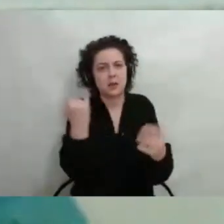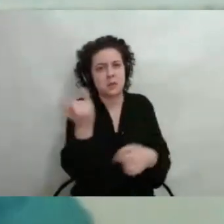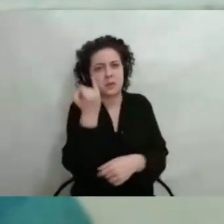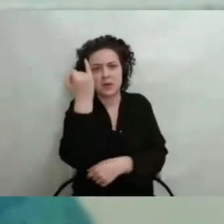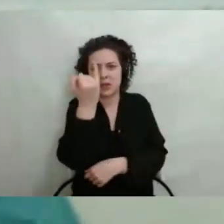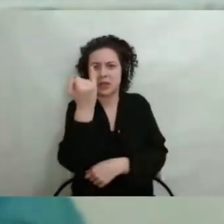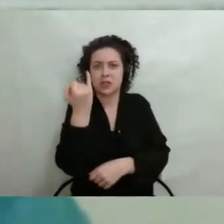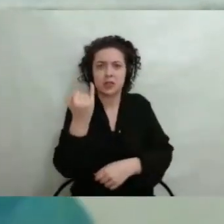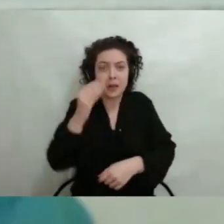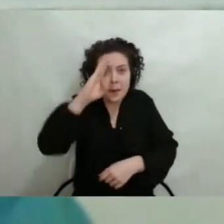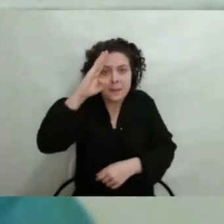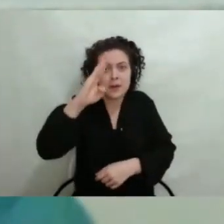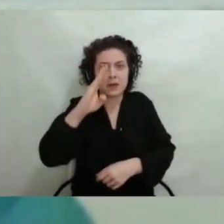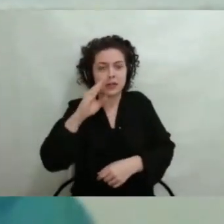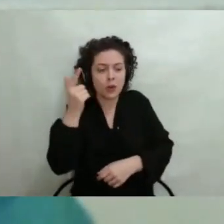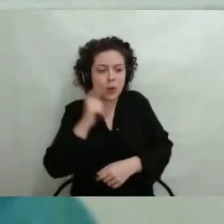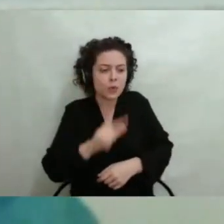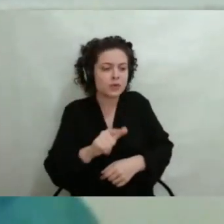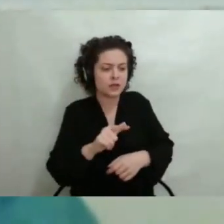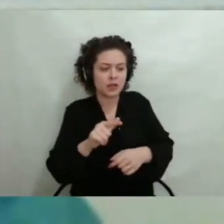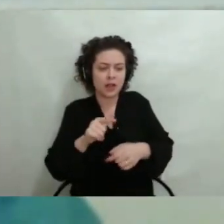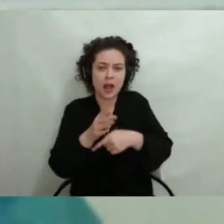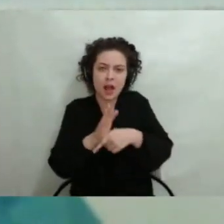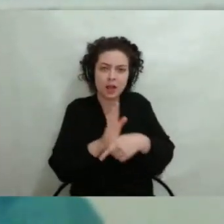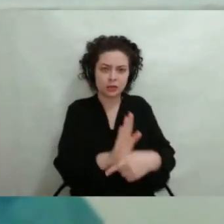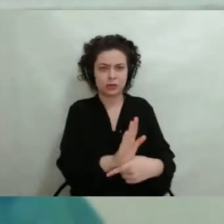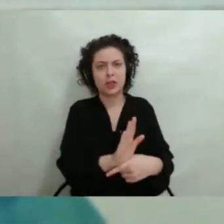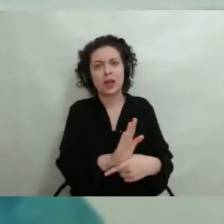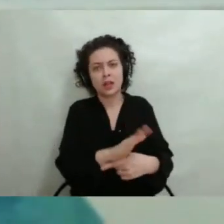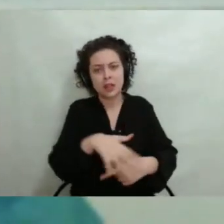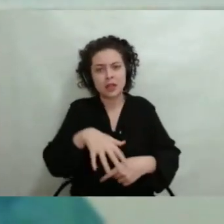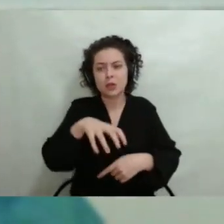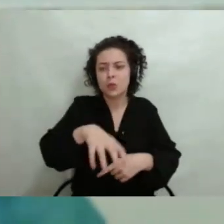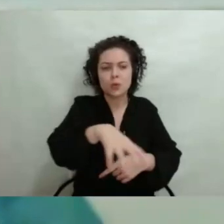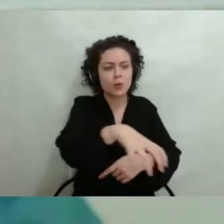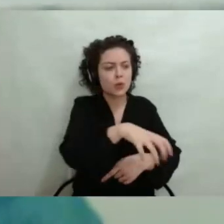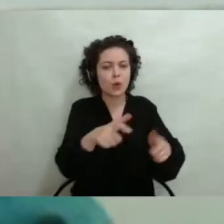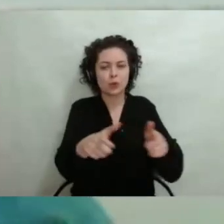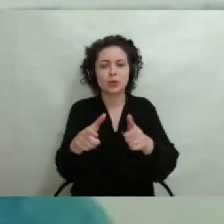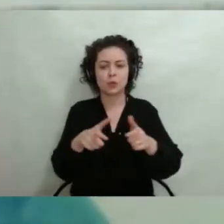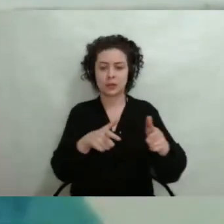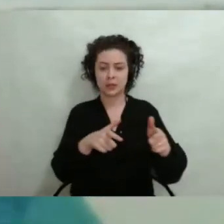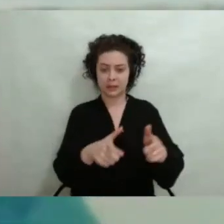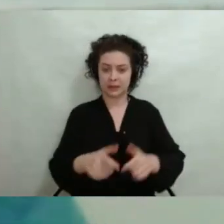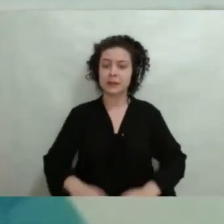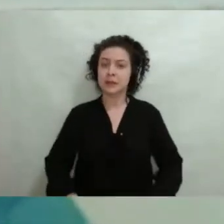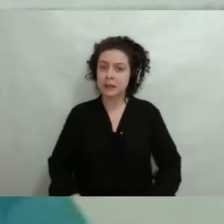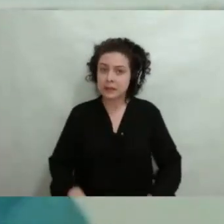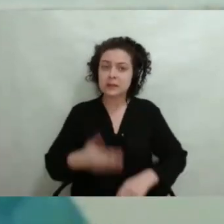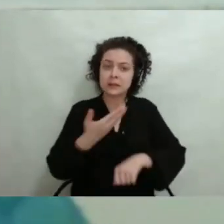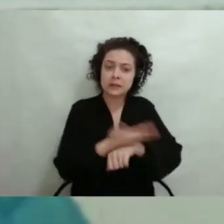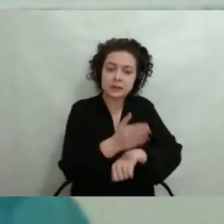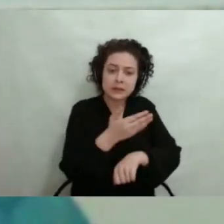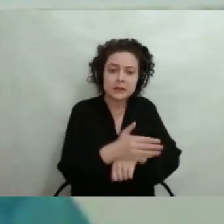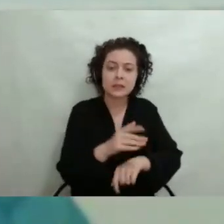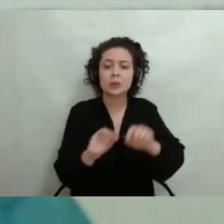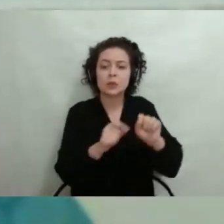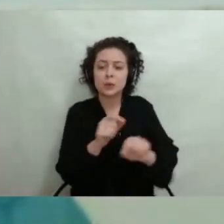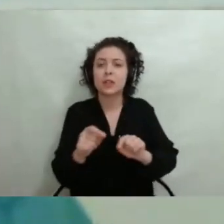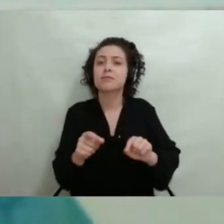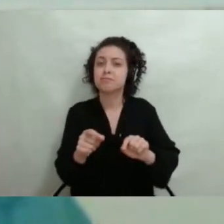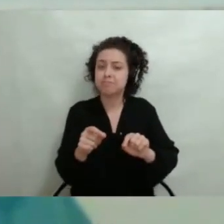penetrar mais em relação aos territórios e, portanto, exercitar a capilaridade